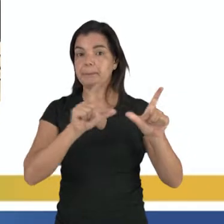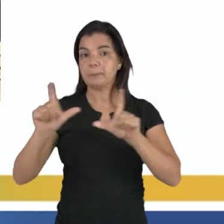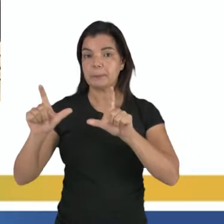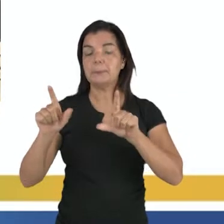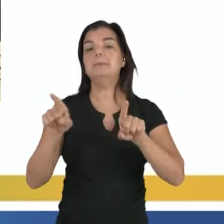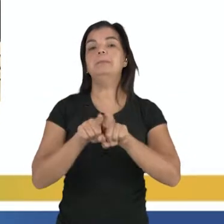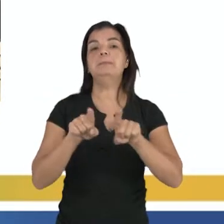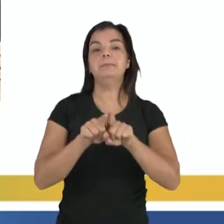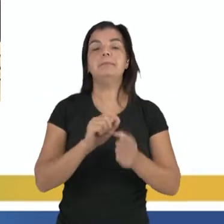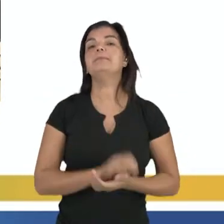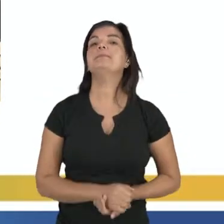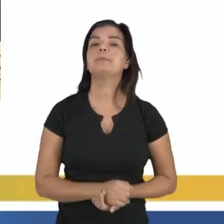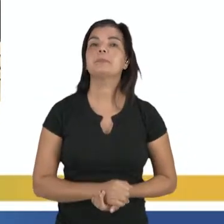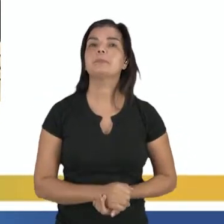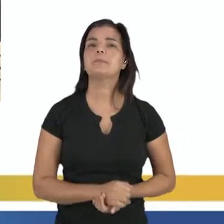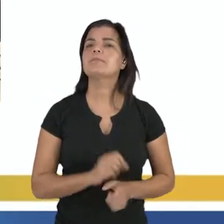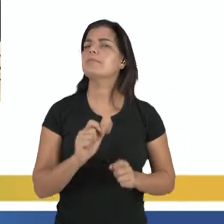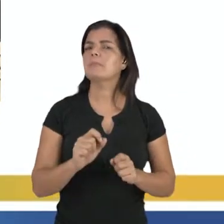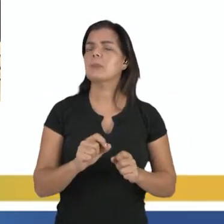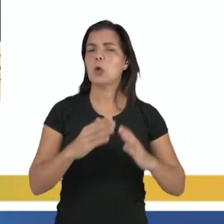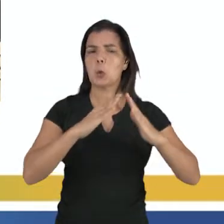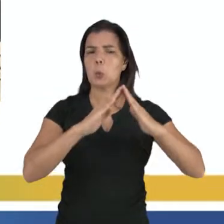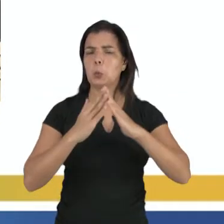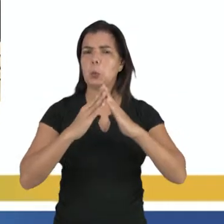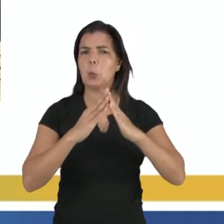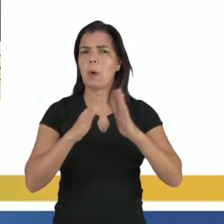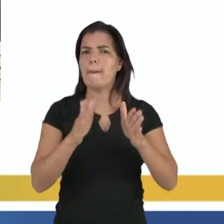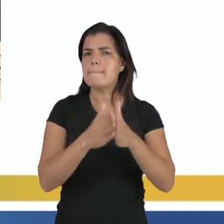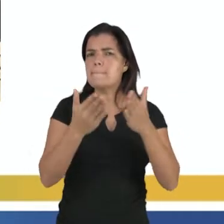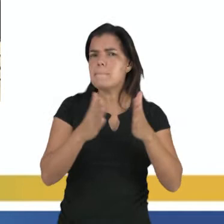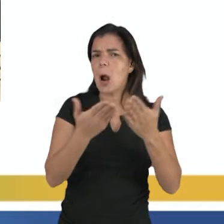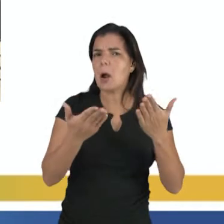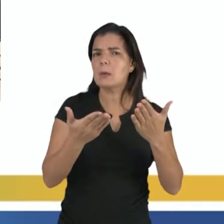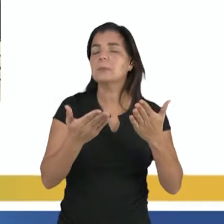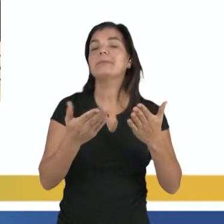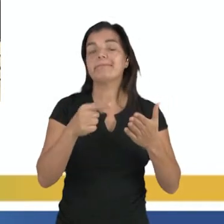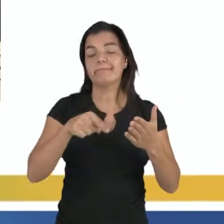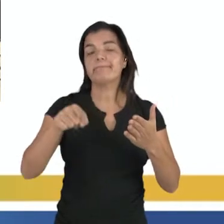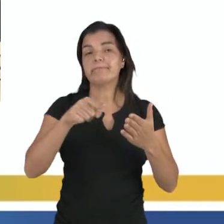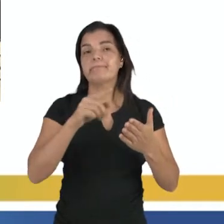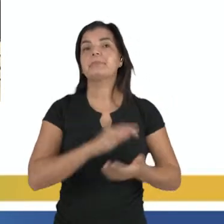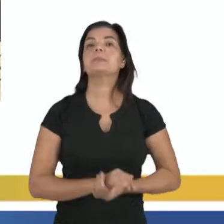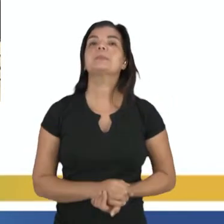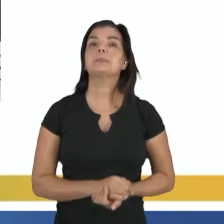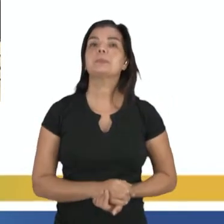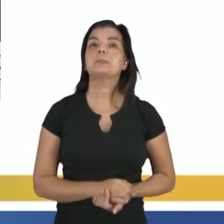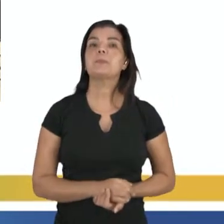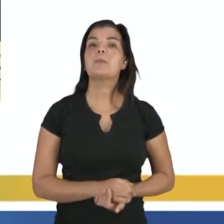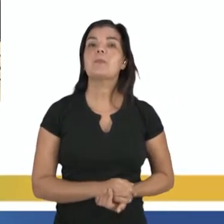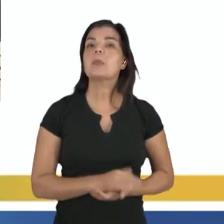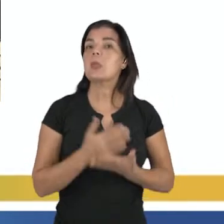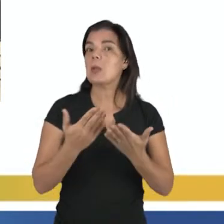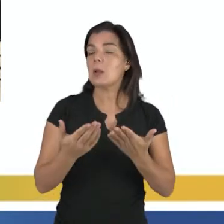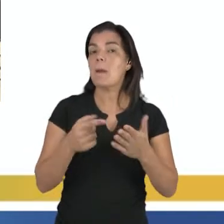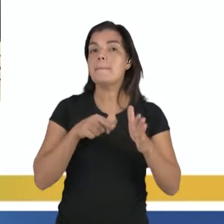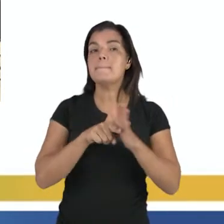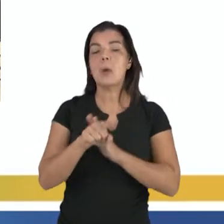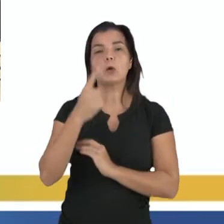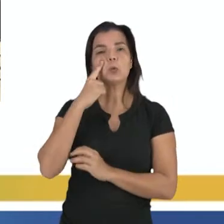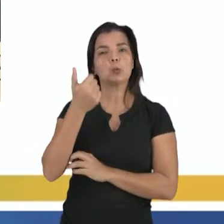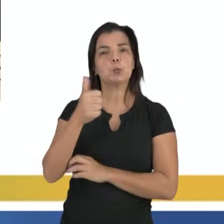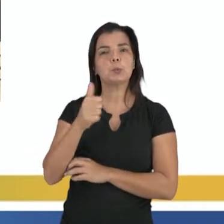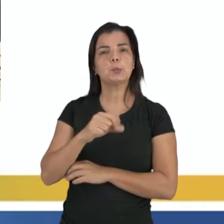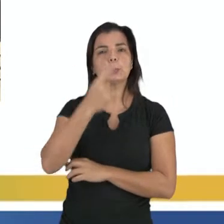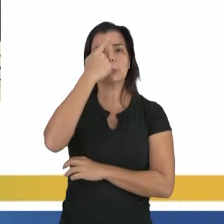vendo aí uma espécie de favela, ou um bairro periférico, a gente pode dizer, analisando aí na imagem. Então ele pede para você